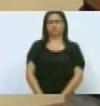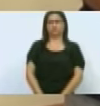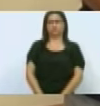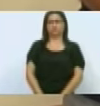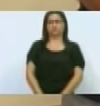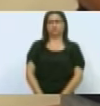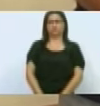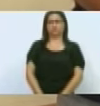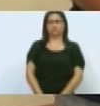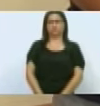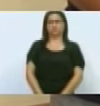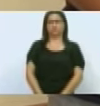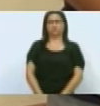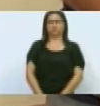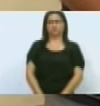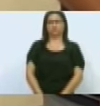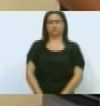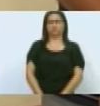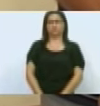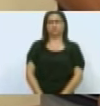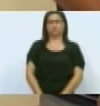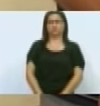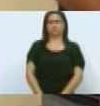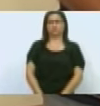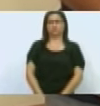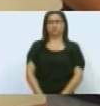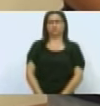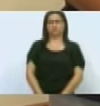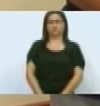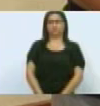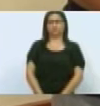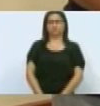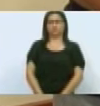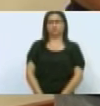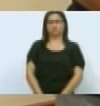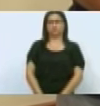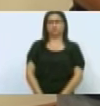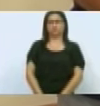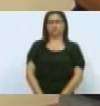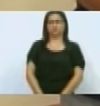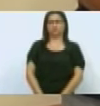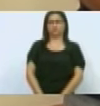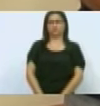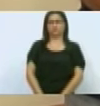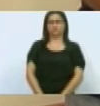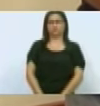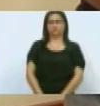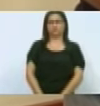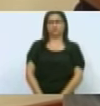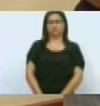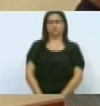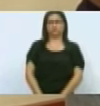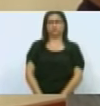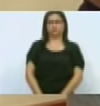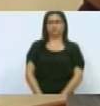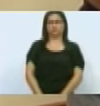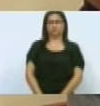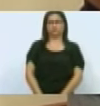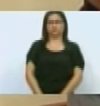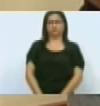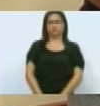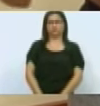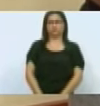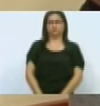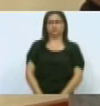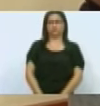ter a comunicação, não. Vocês precisam, ó, vocês estão melhorando, vocês precisam aprender a se comunicar, é muito importante. Minha mãe está aqui também, está